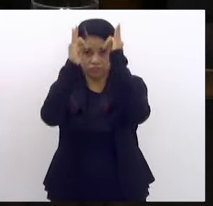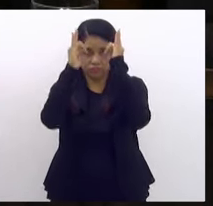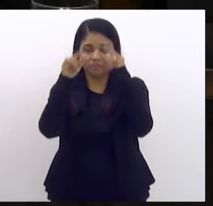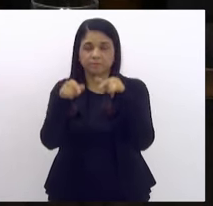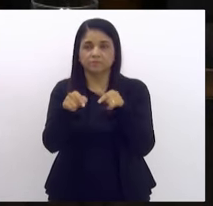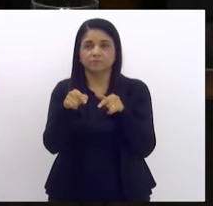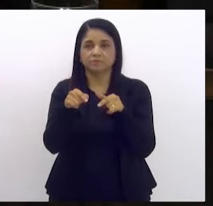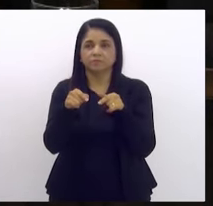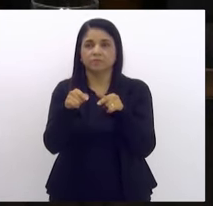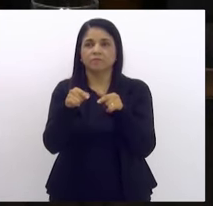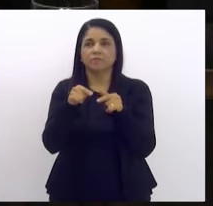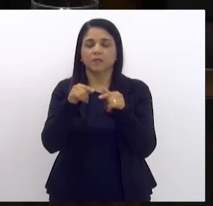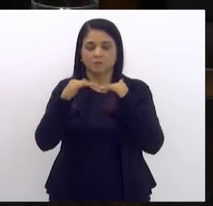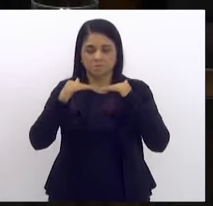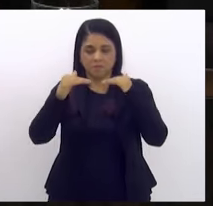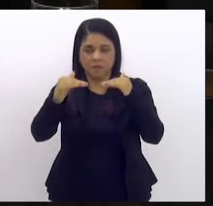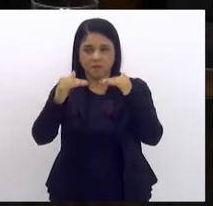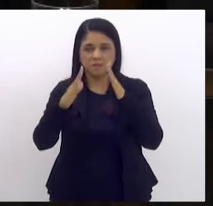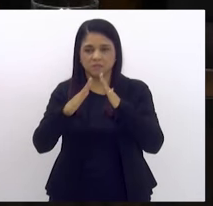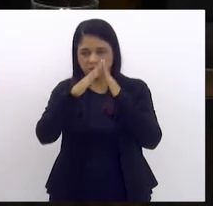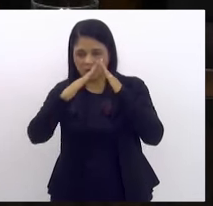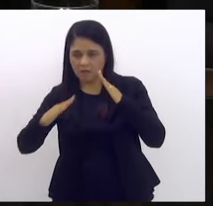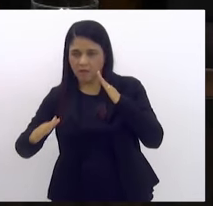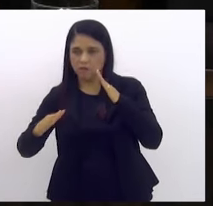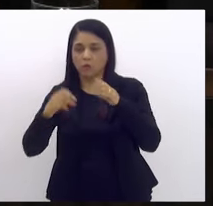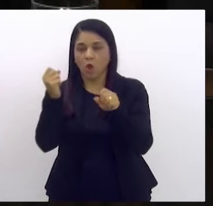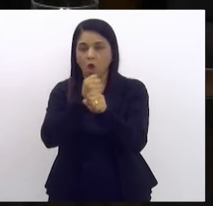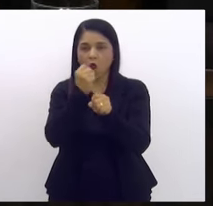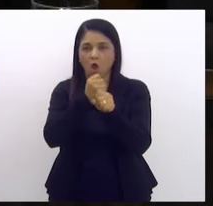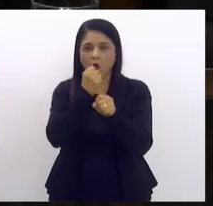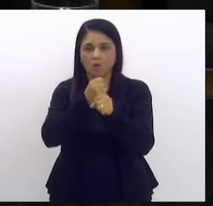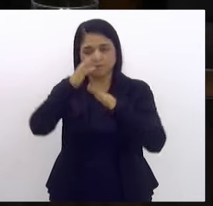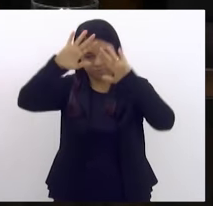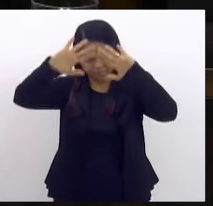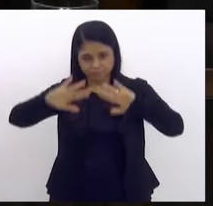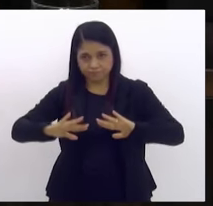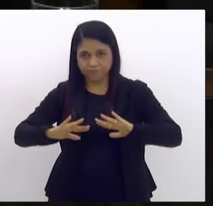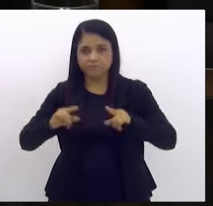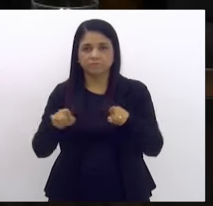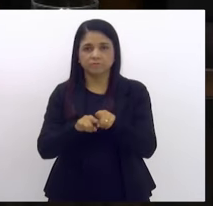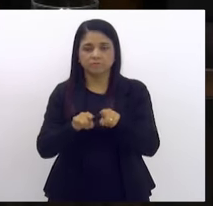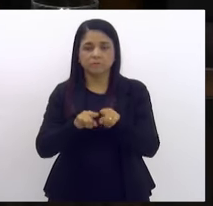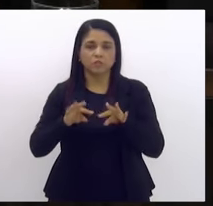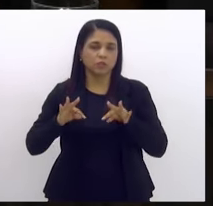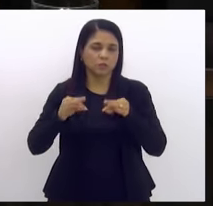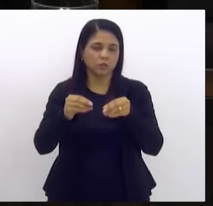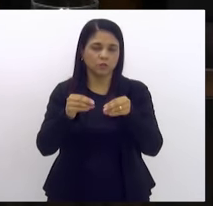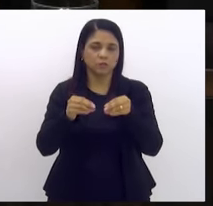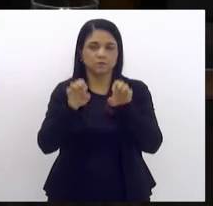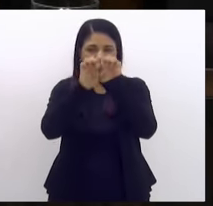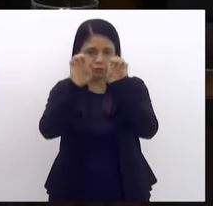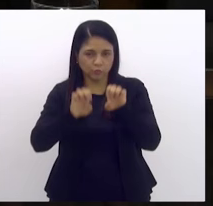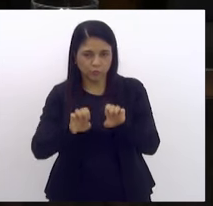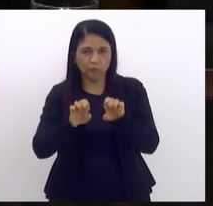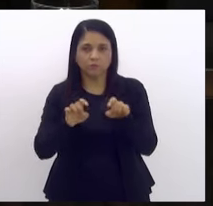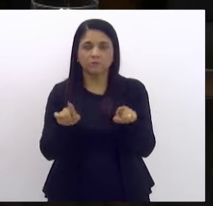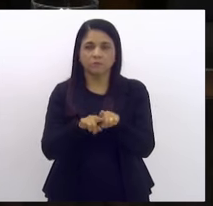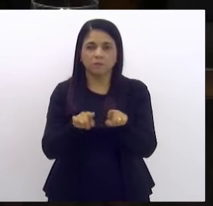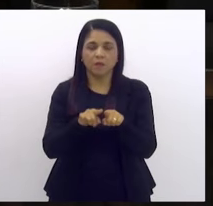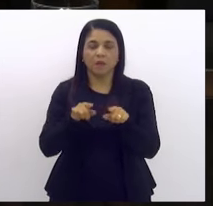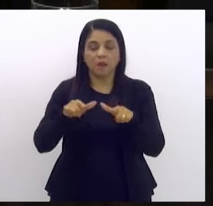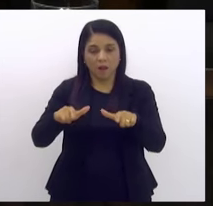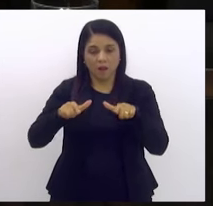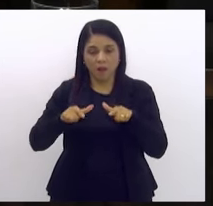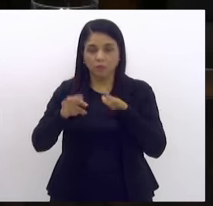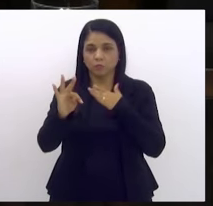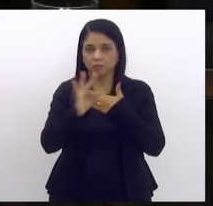empenas, marquises, telhados e obras de contenção, de encostas, bem como todas as suas instalações, e cria laudo técnico